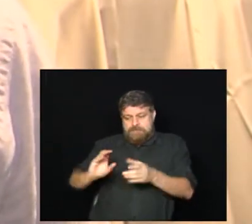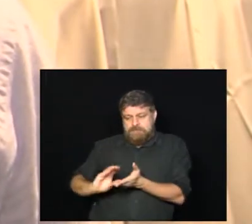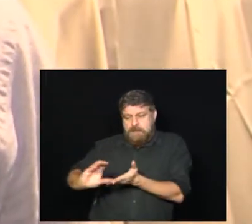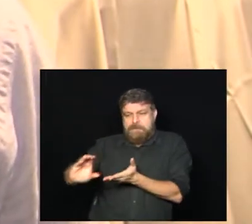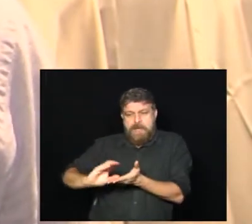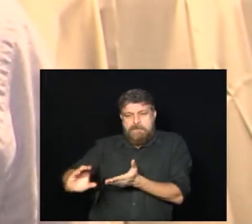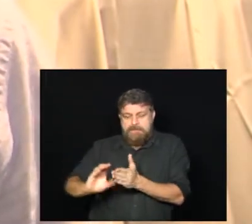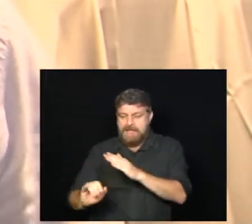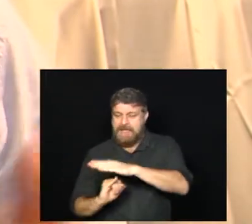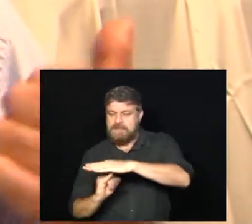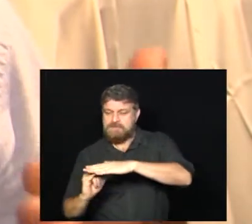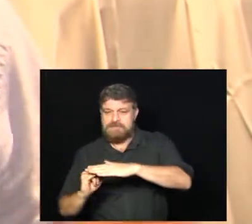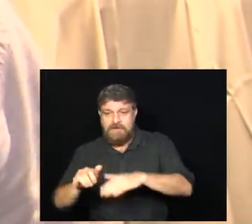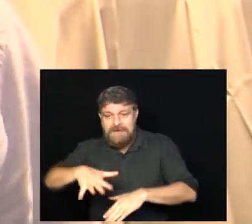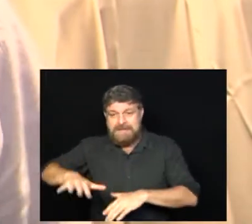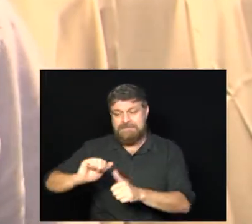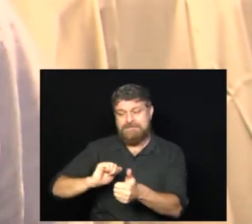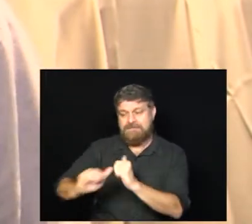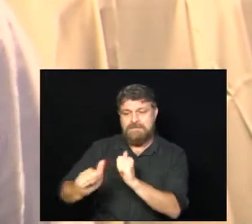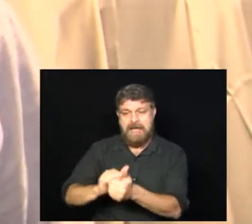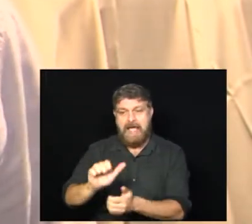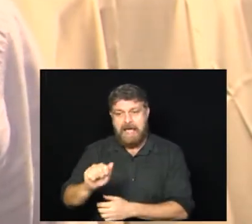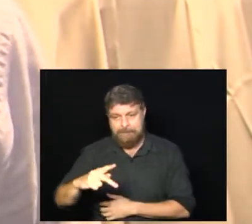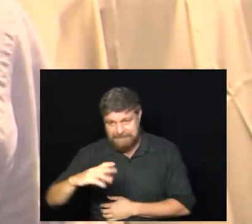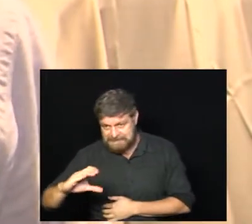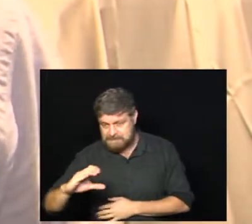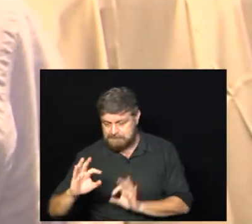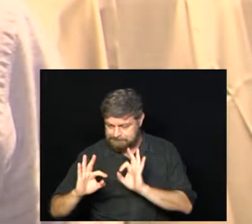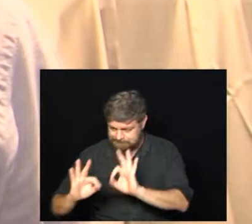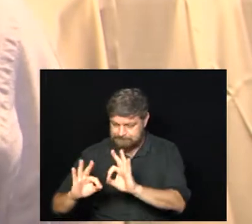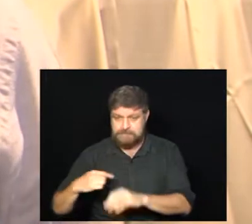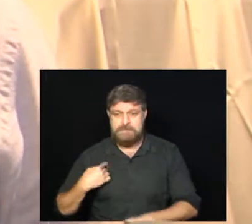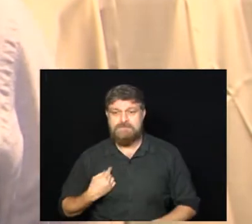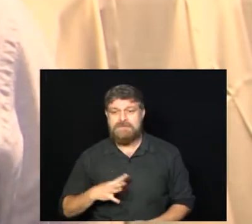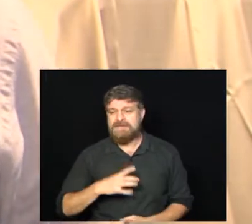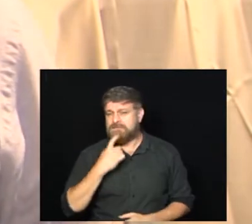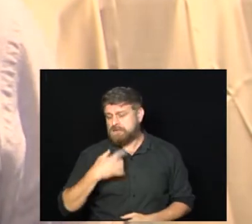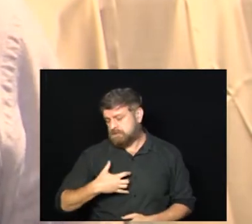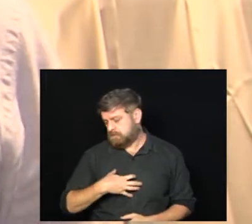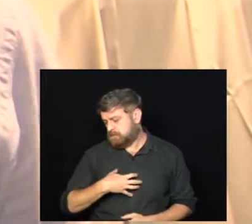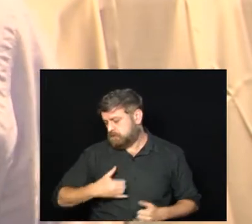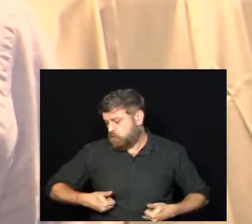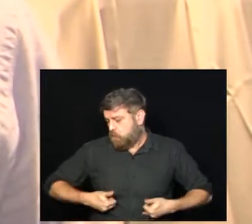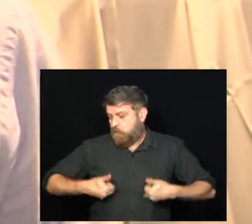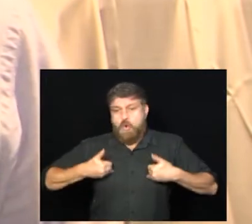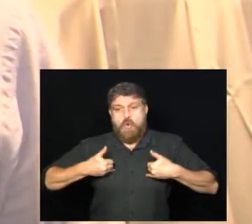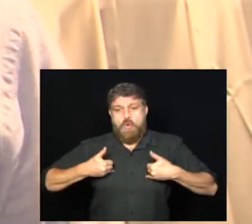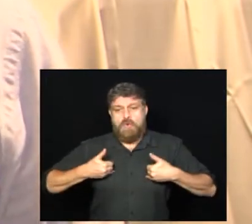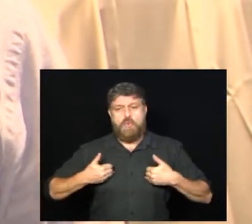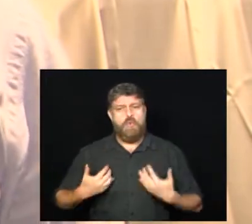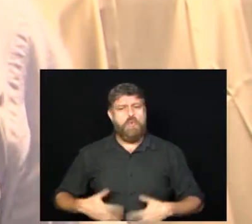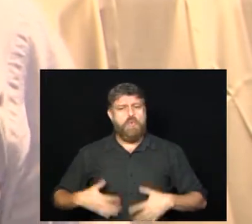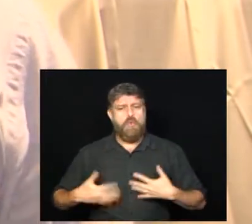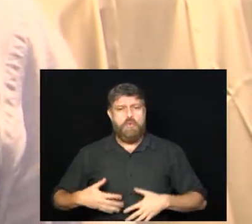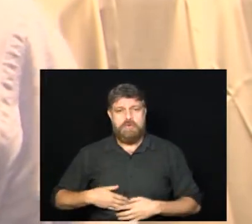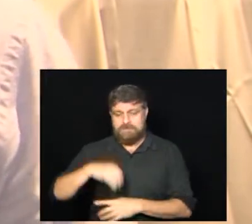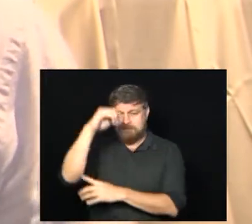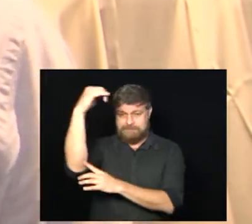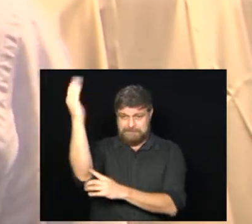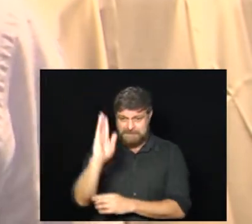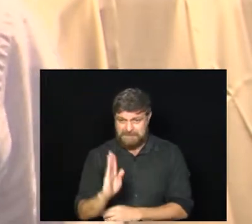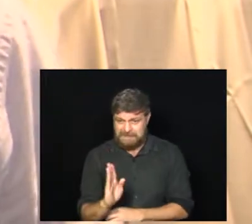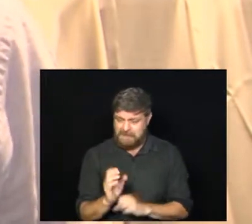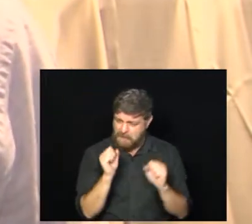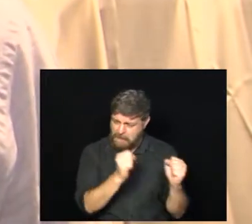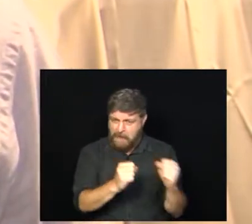entidades e para desportos. A APC é uma delas. E para Campinas é um orgulho muito grande. O Brasil é uma